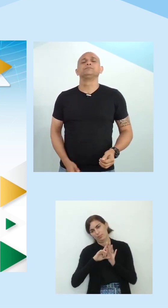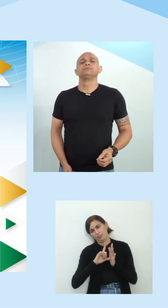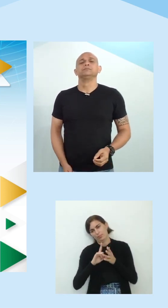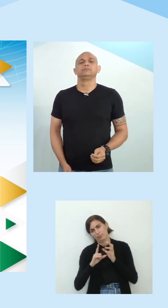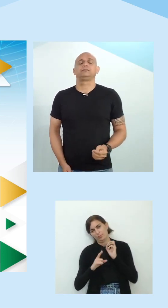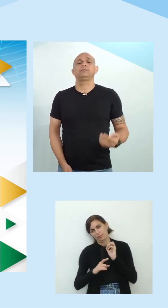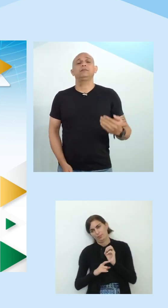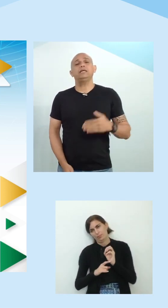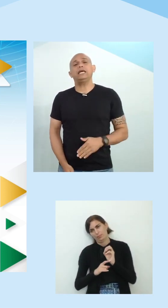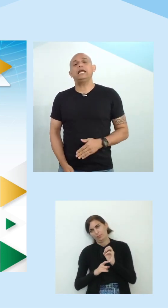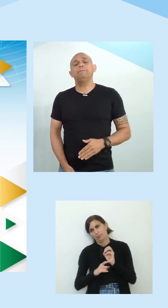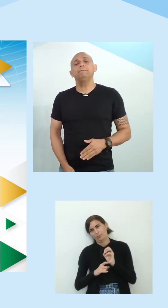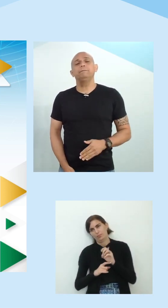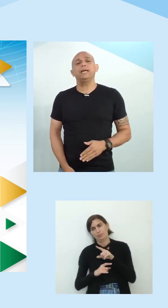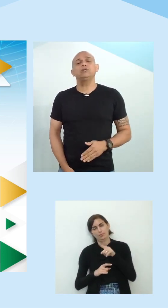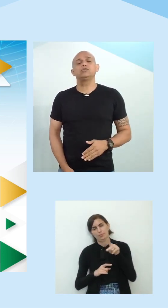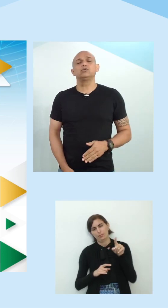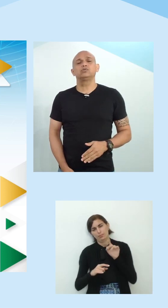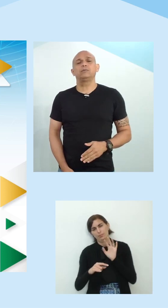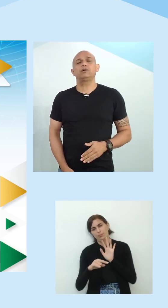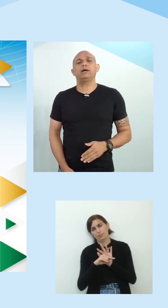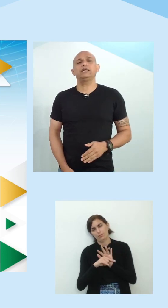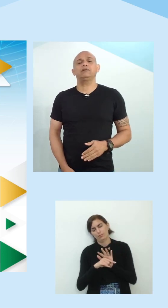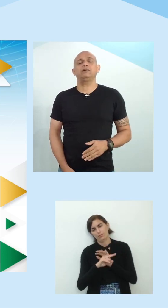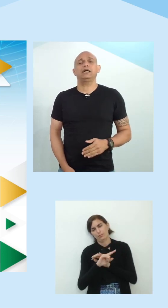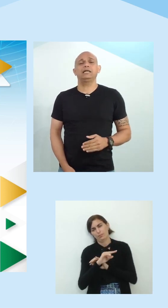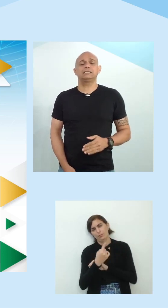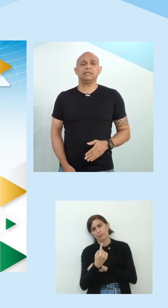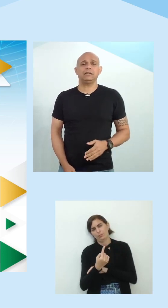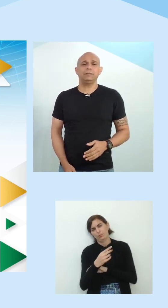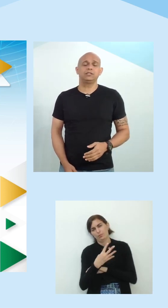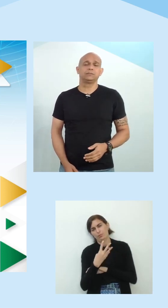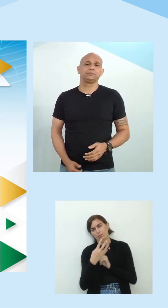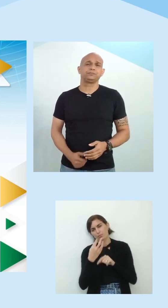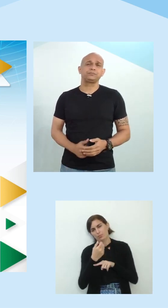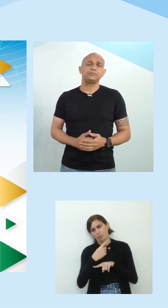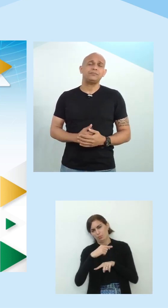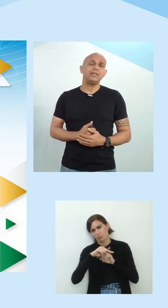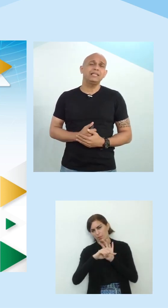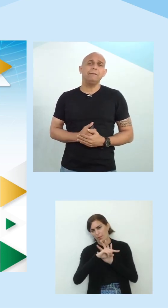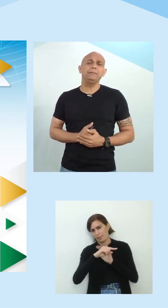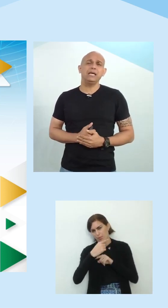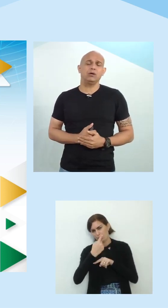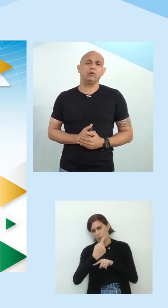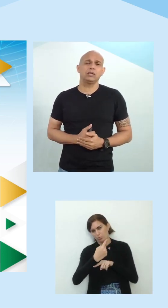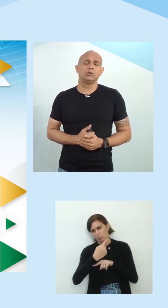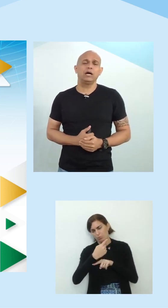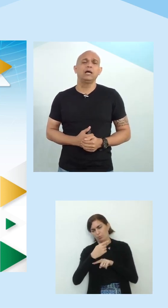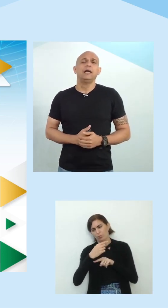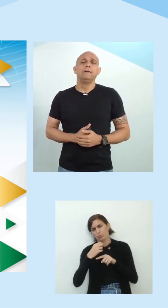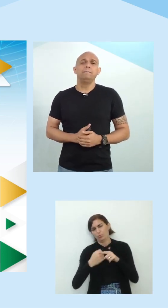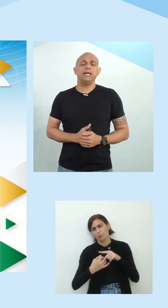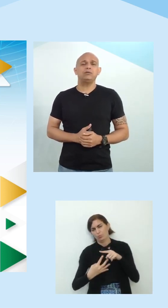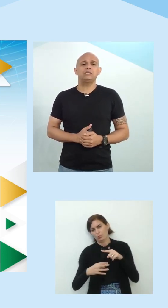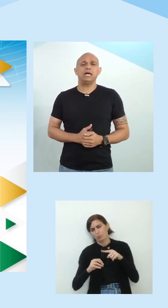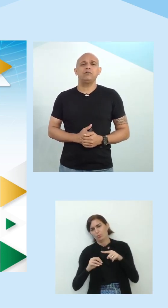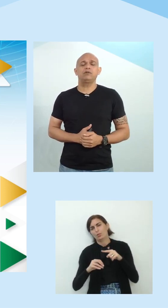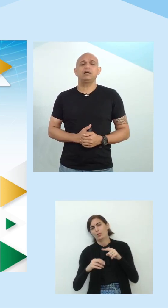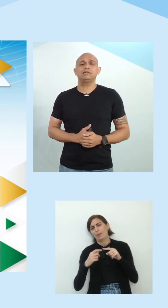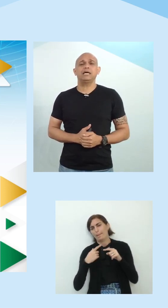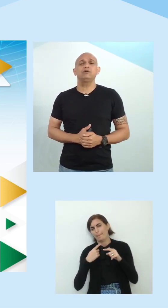zero. E ele é menos 1 sobre 40, vai dar exatamente, na minha calculadora,